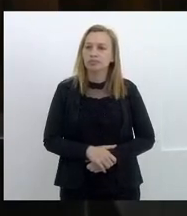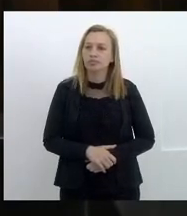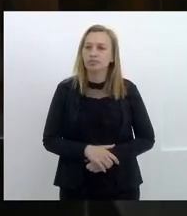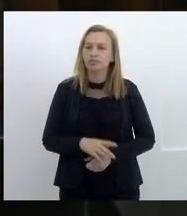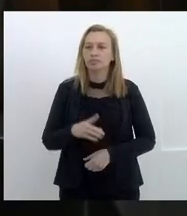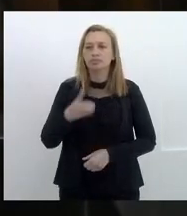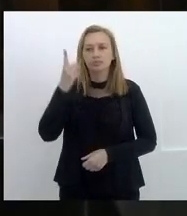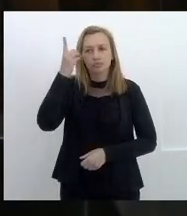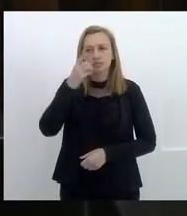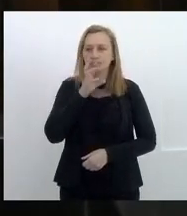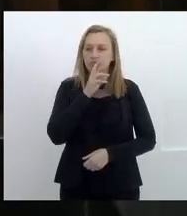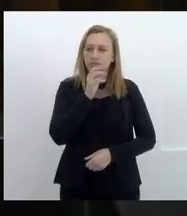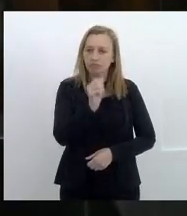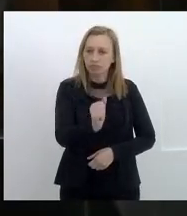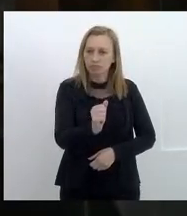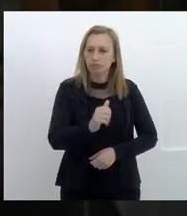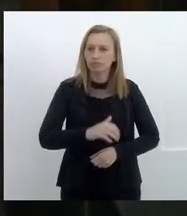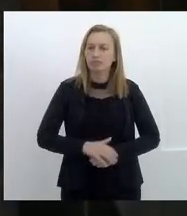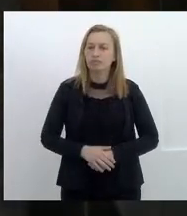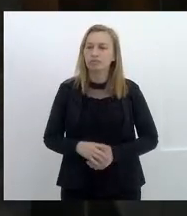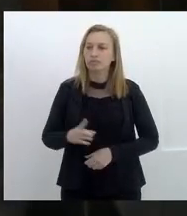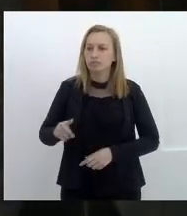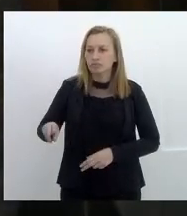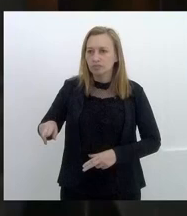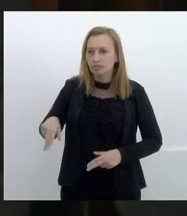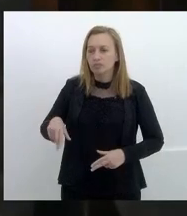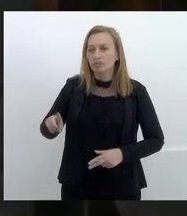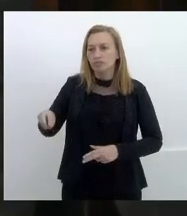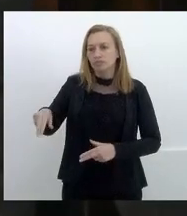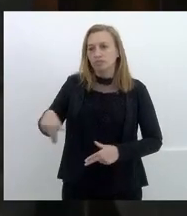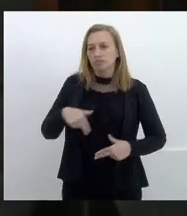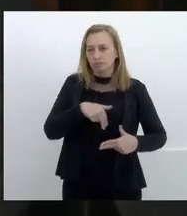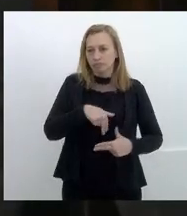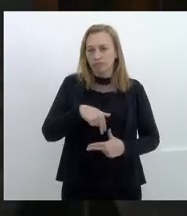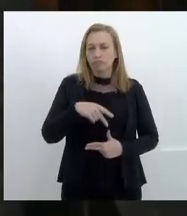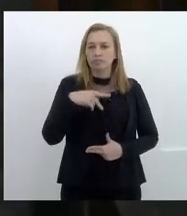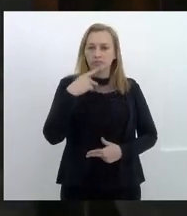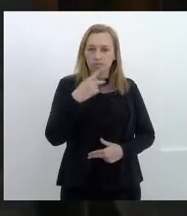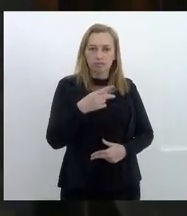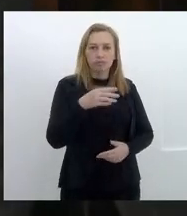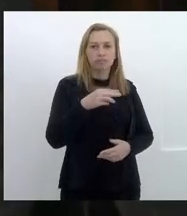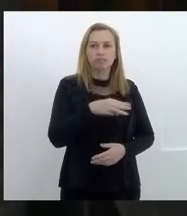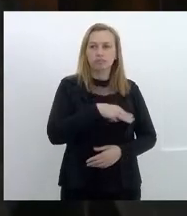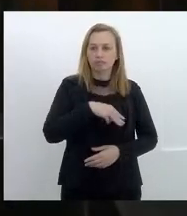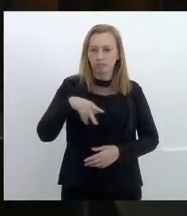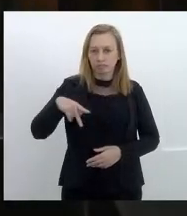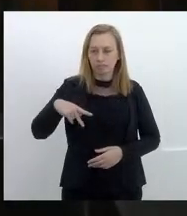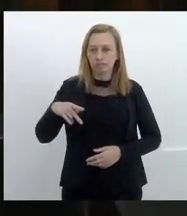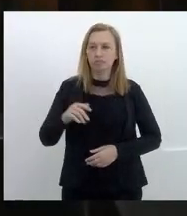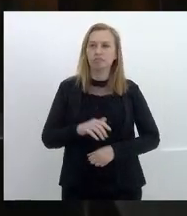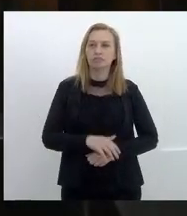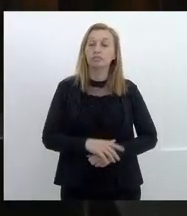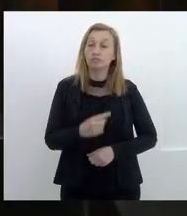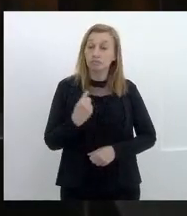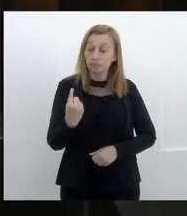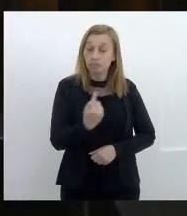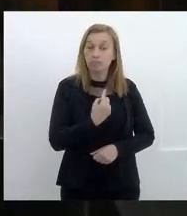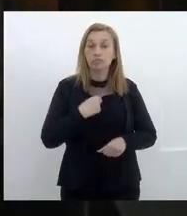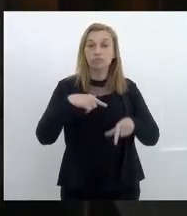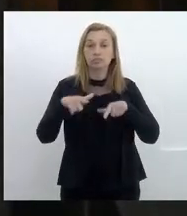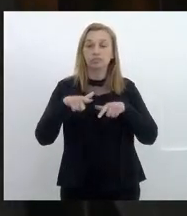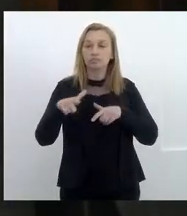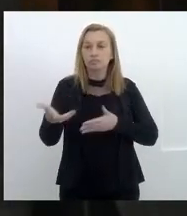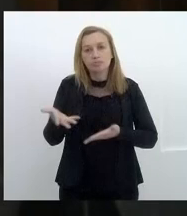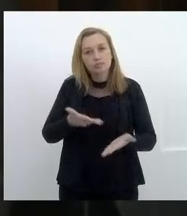Deputado Rodrigo Amorim eu venho aqui ratificar a sala do Ministério Público nós estamos trabalhando